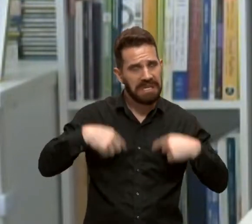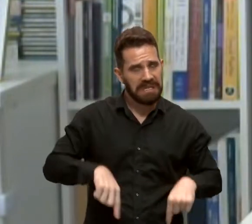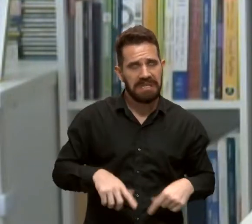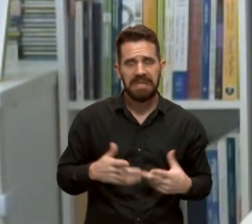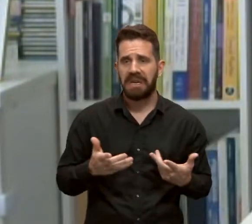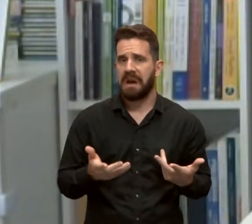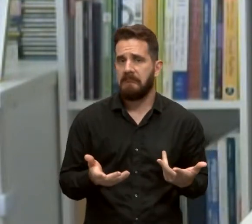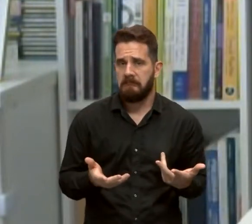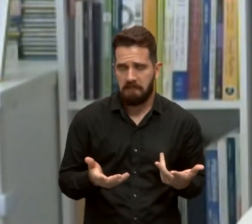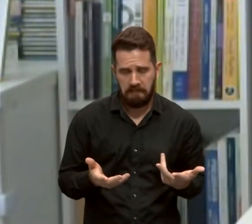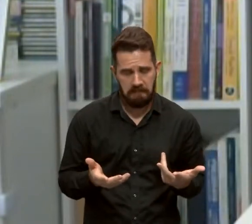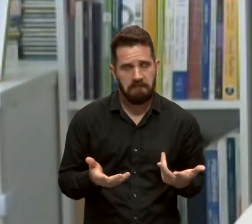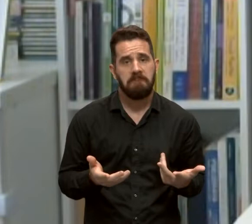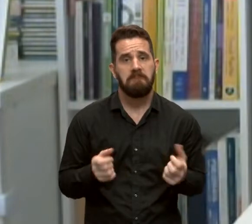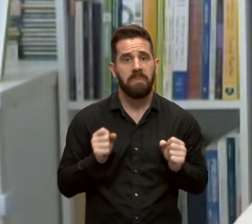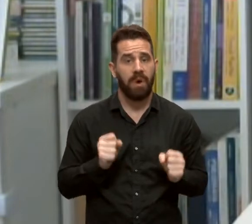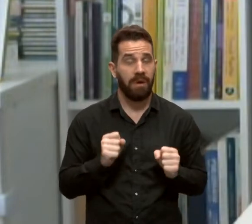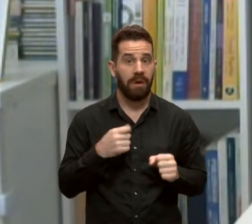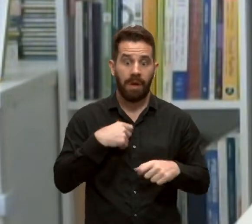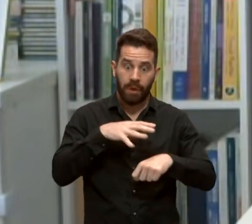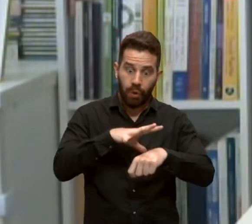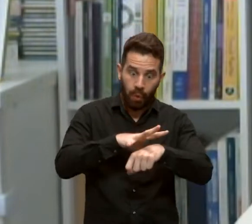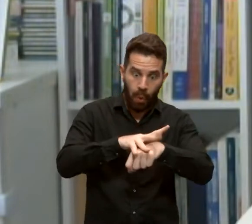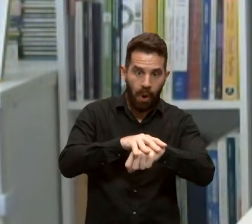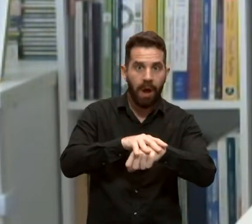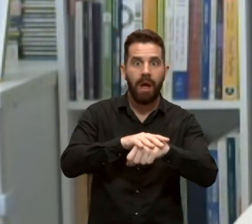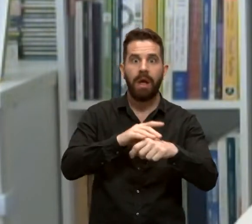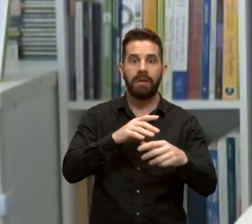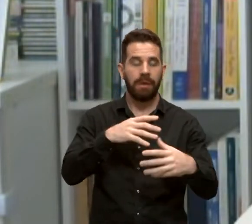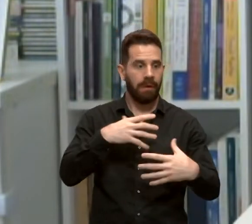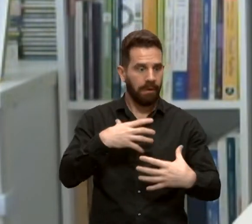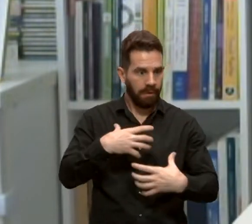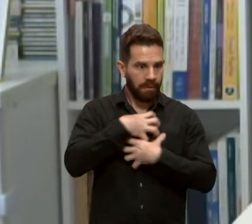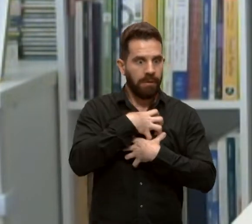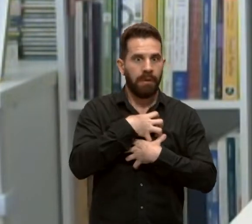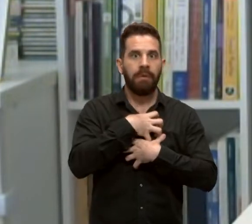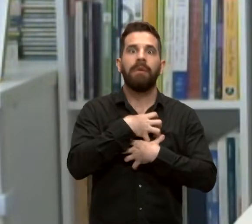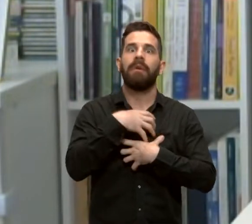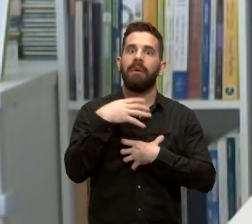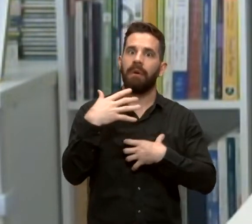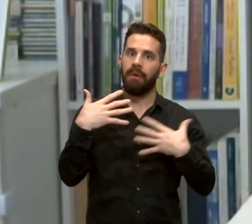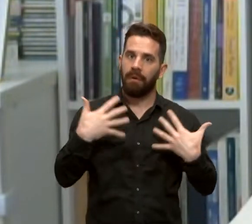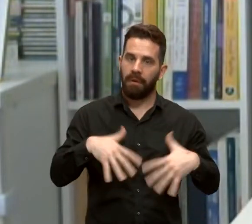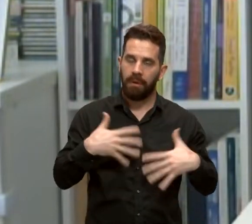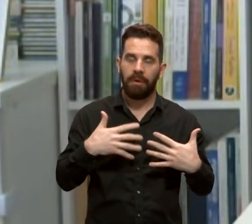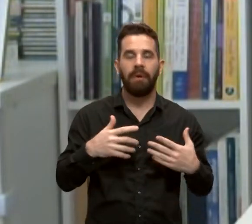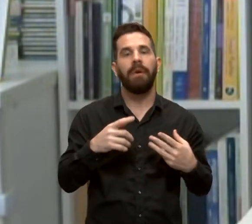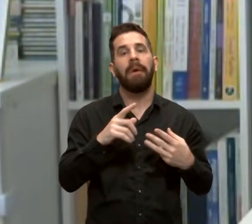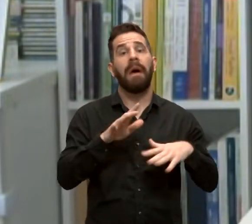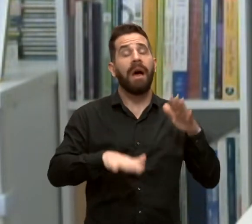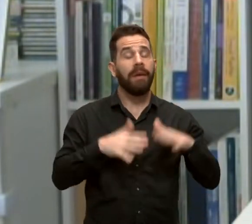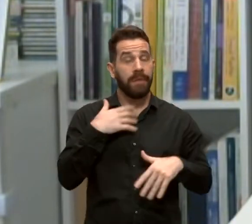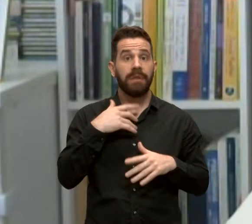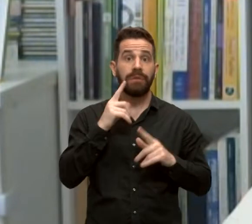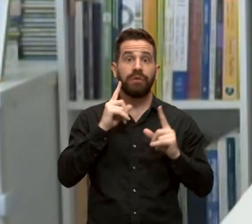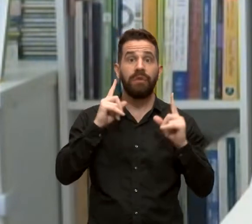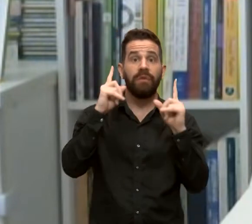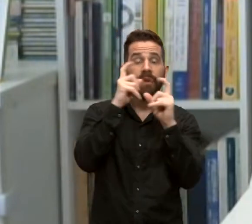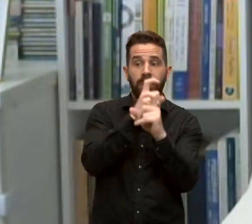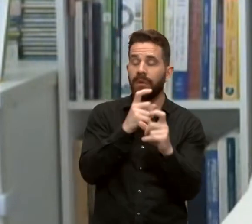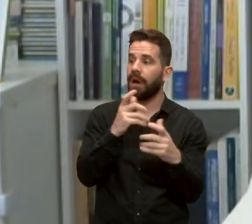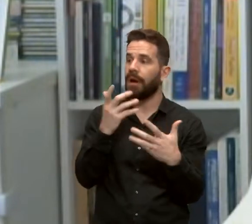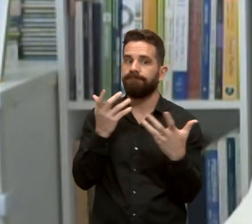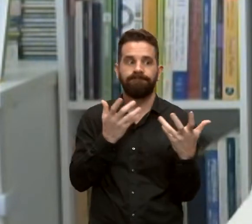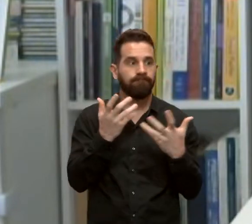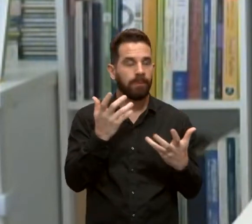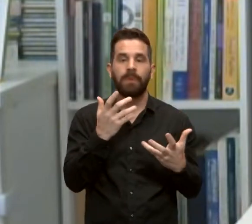extremamente afetada por aquilo. Então, existem vários fatores de risco. A dificuldade em pedir ajuda, a habilidade em